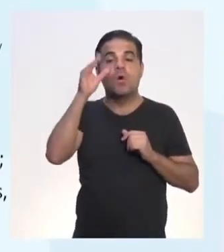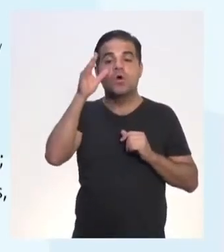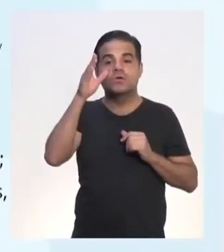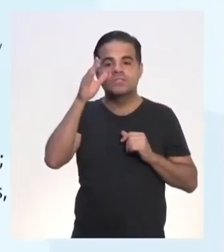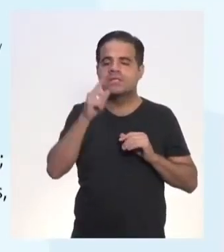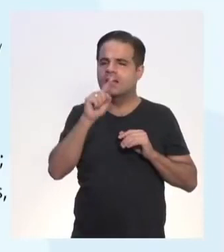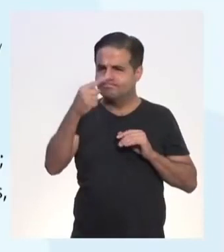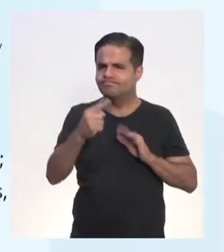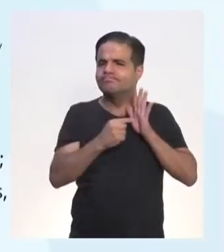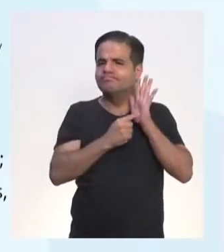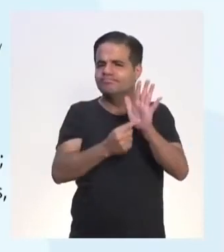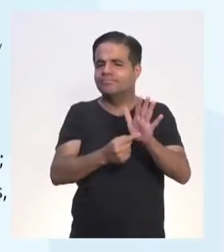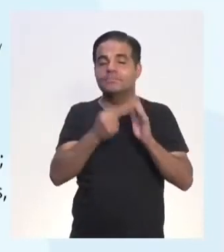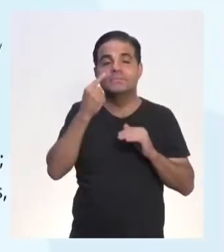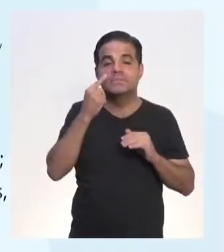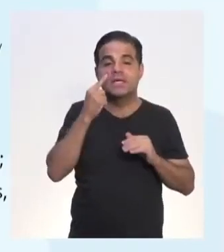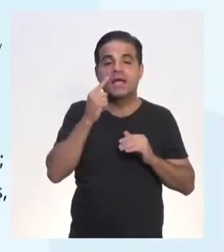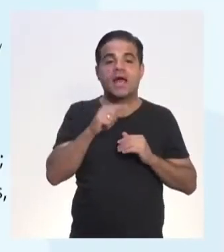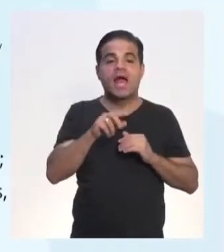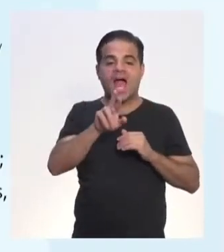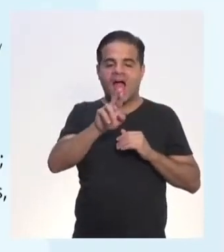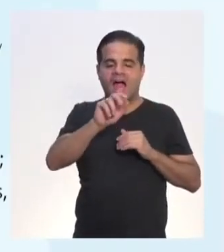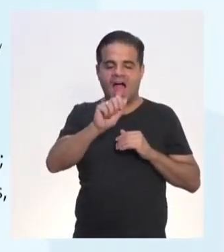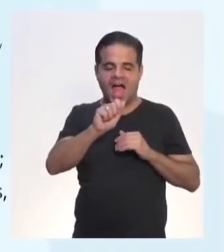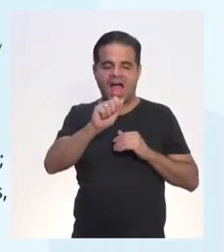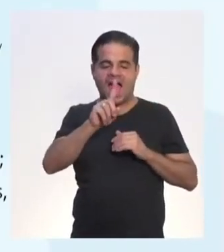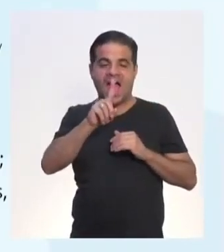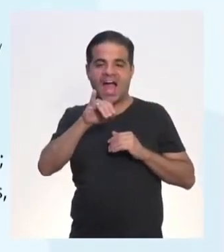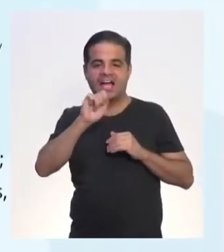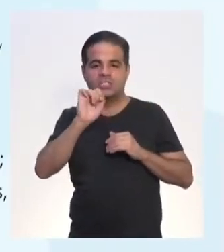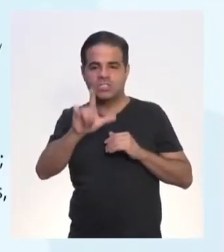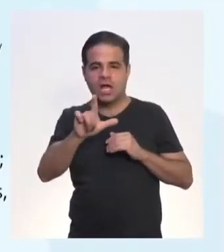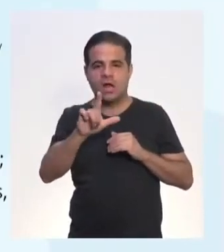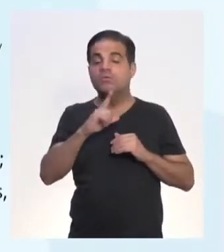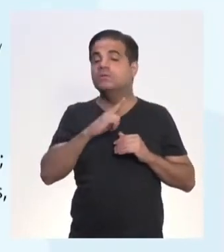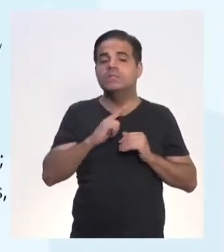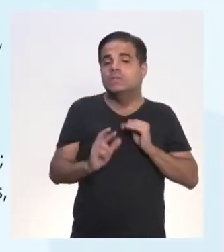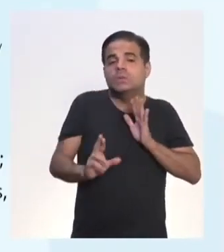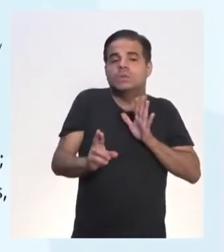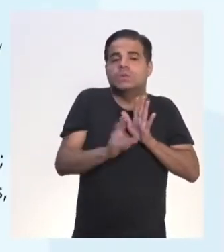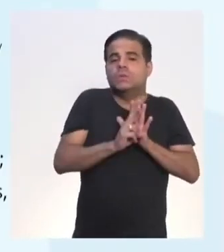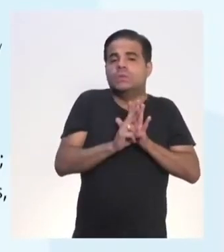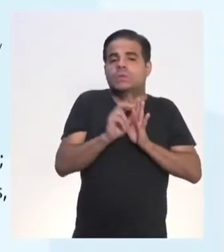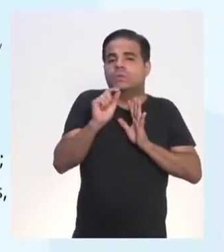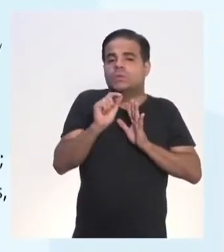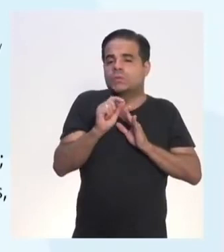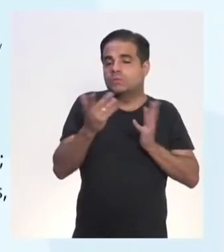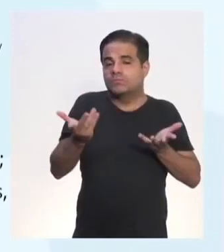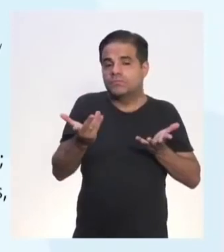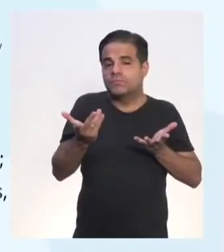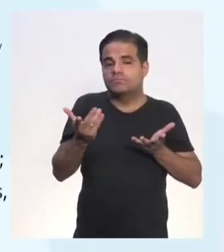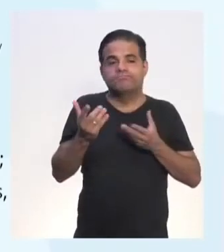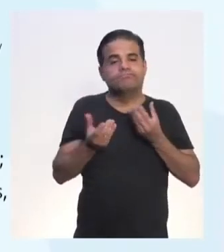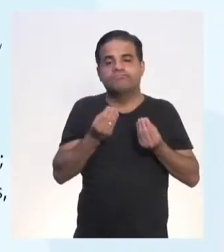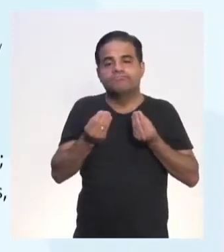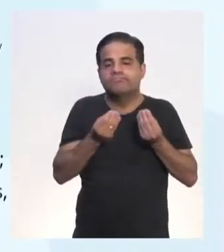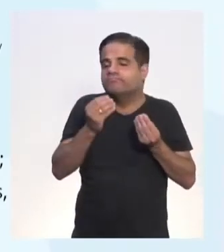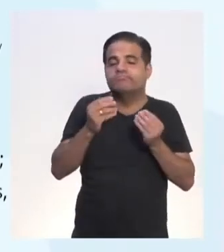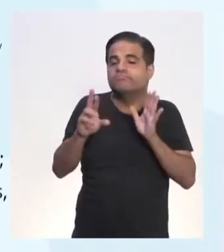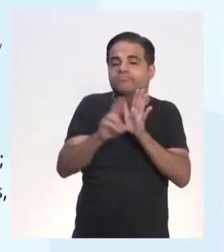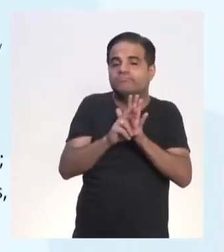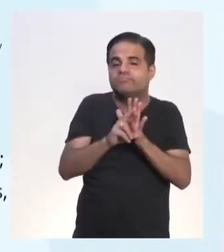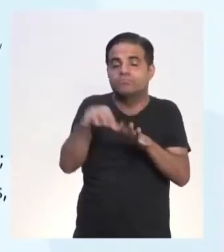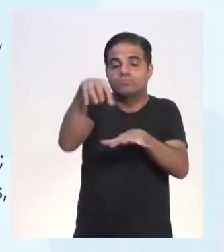ok? As rodovias radiais, né? Radial, tá? Elas têm como referência sempre o quê? Tá? Um referencial,